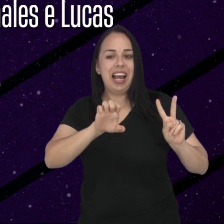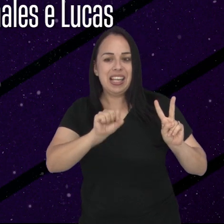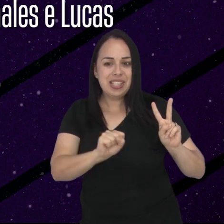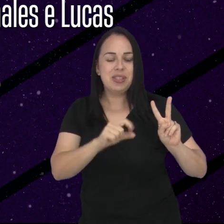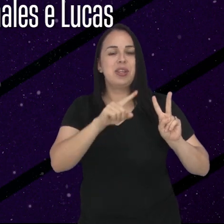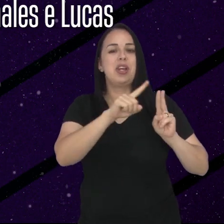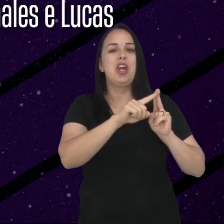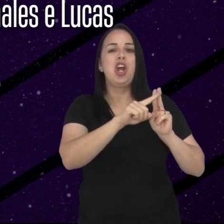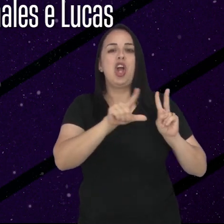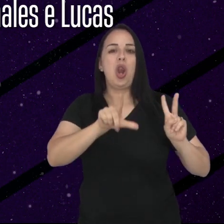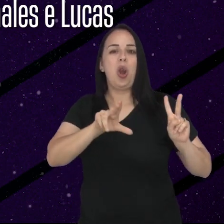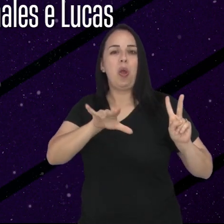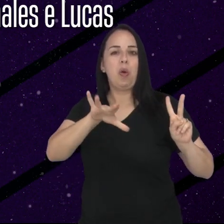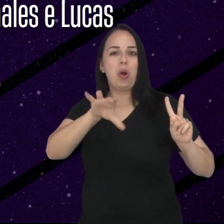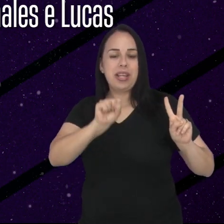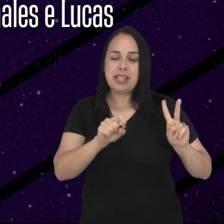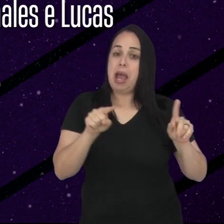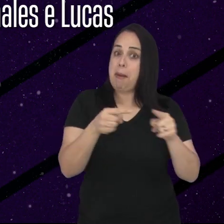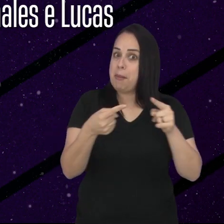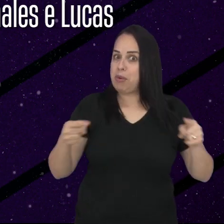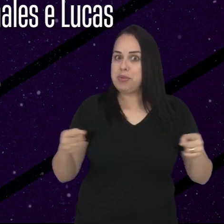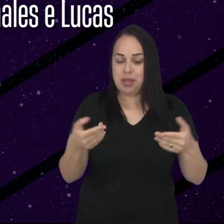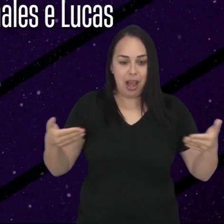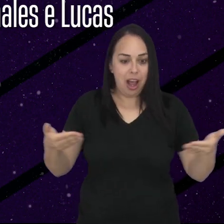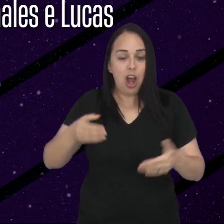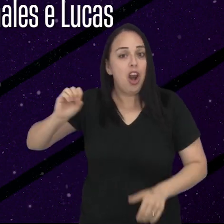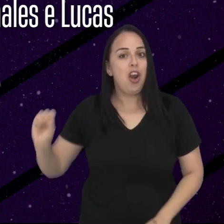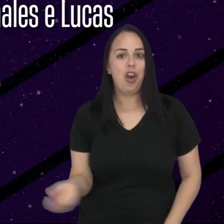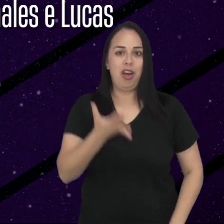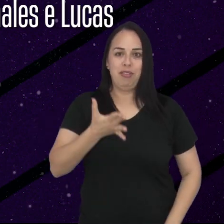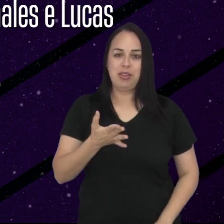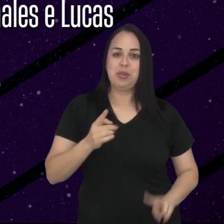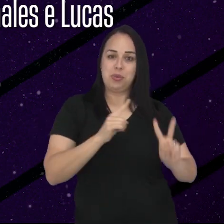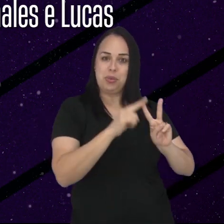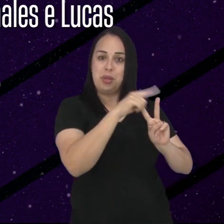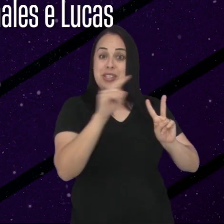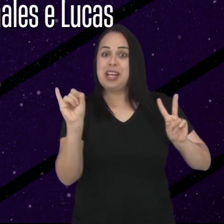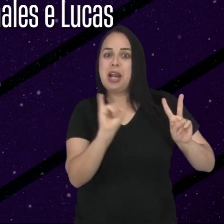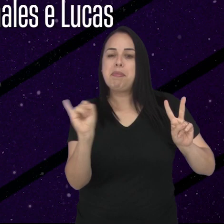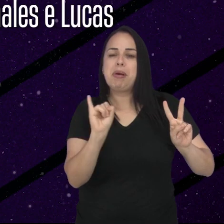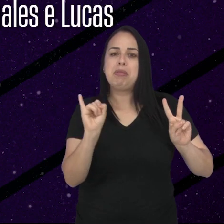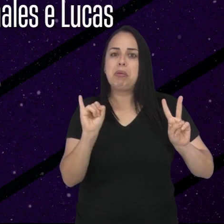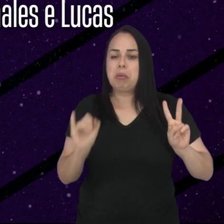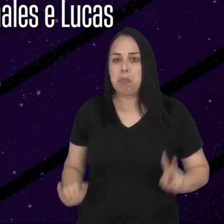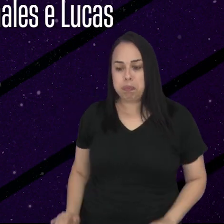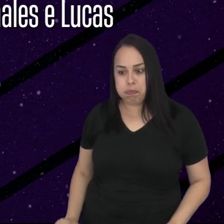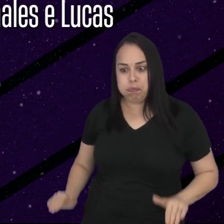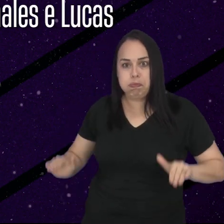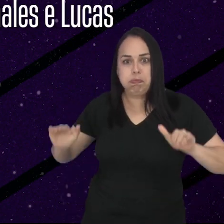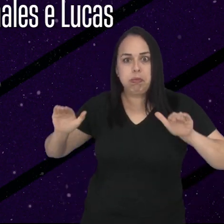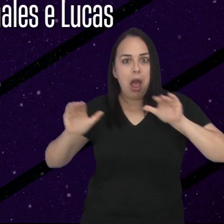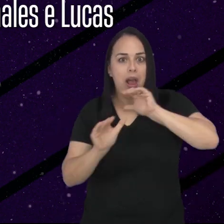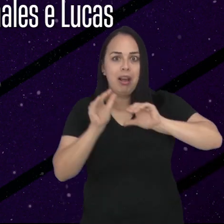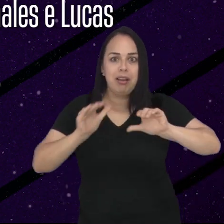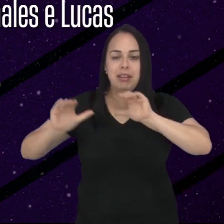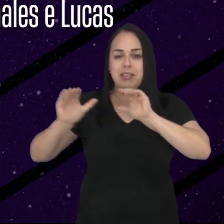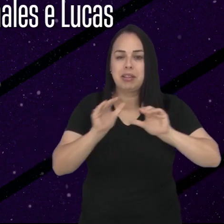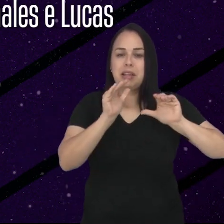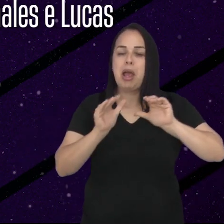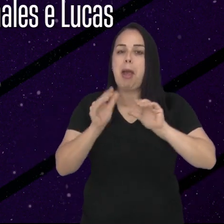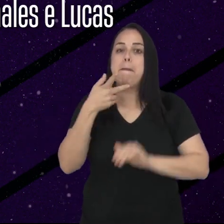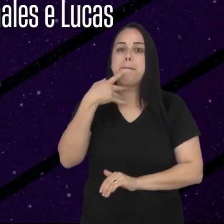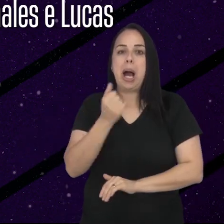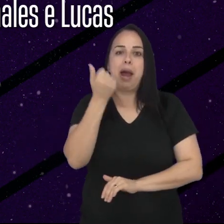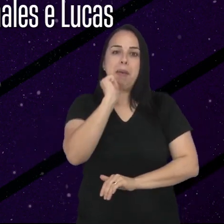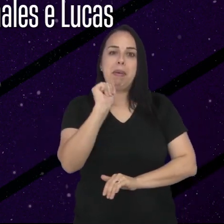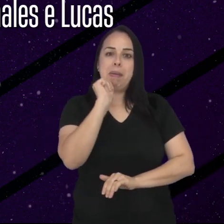no Tchau, música de trabalho mais recente da dupla. Os irmãos cantam juntos desde que eram crianças, inspirados pelos pais, que